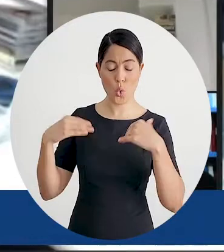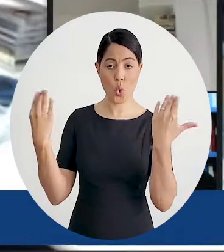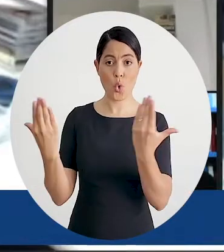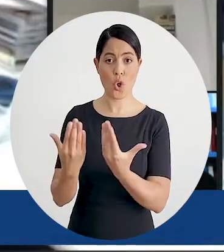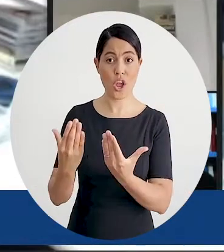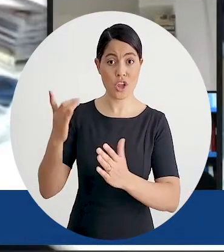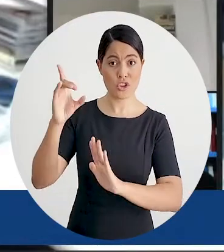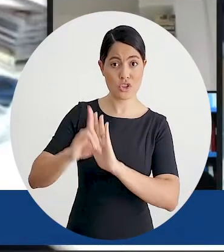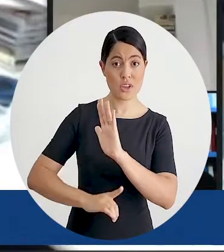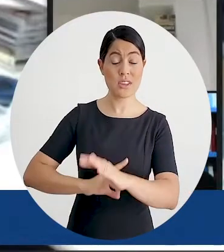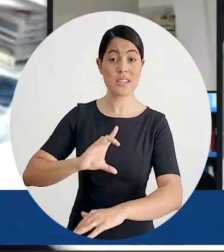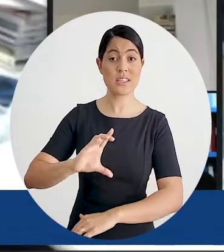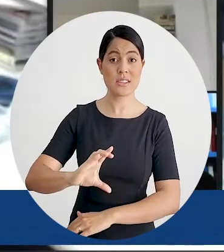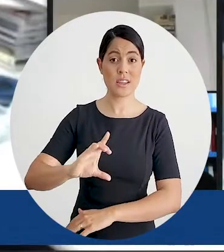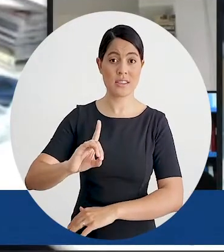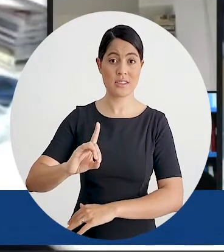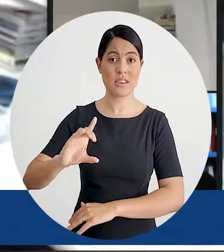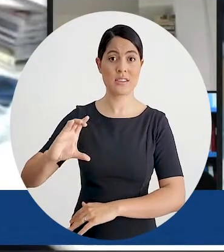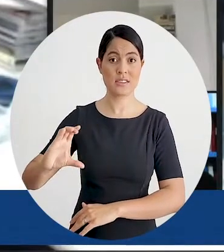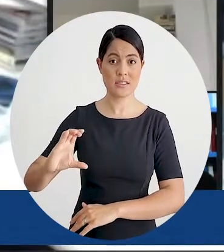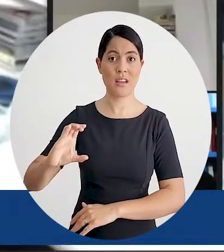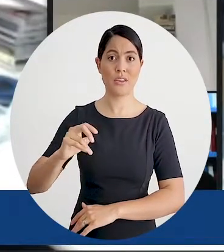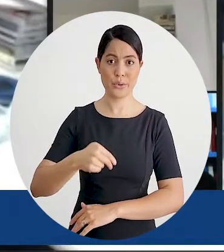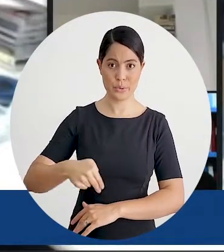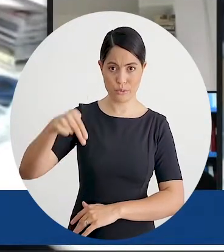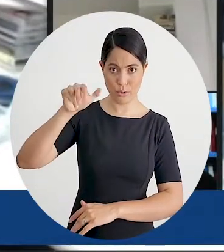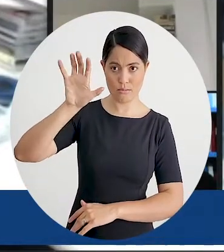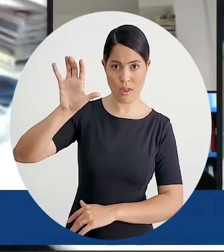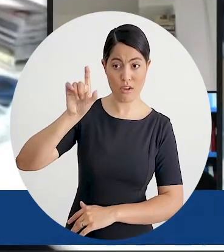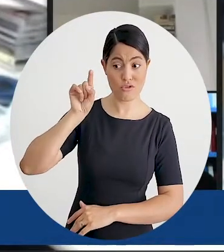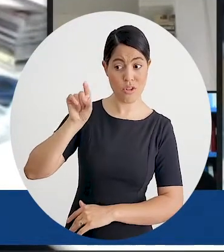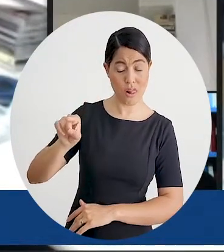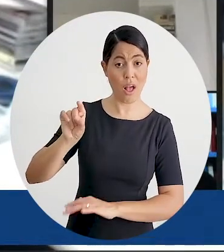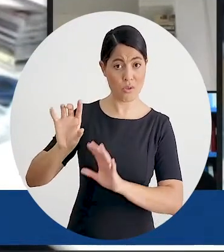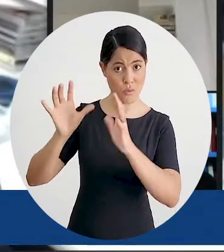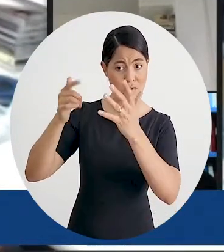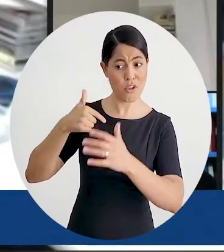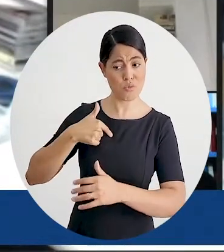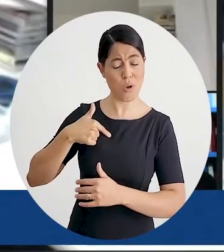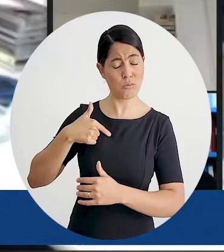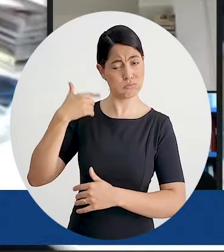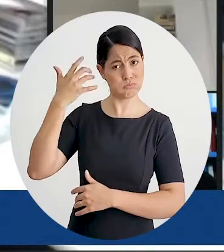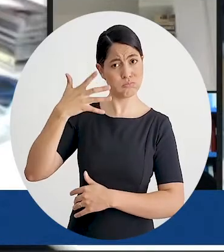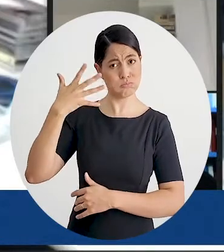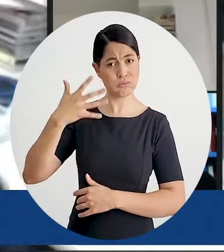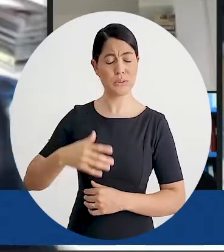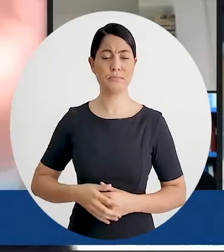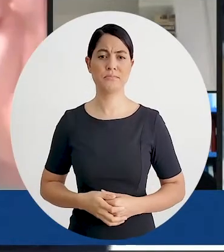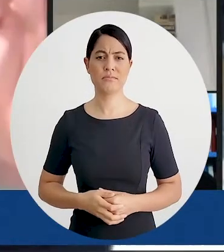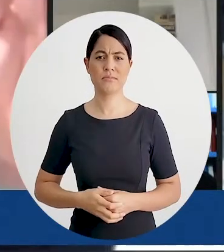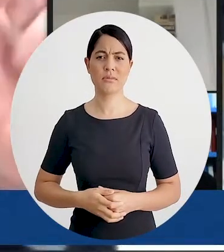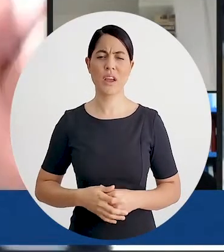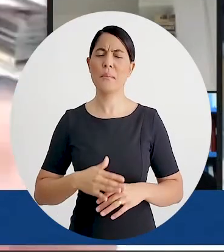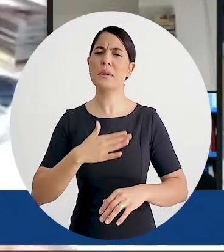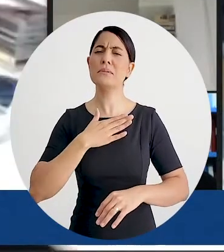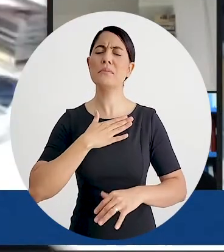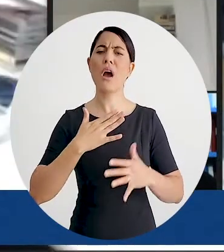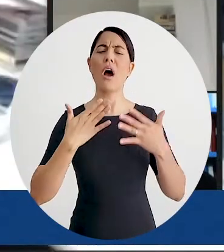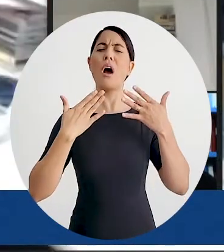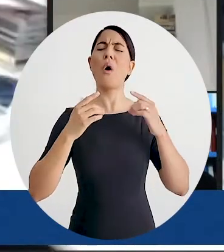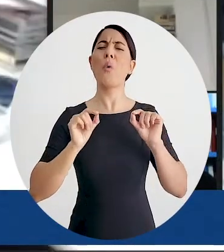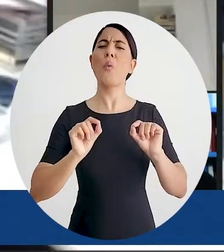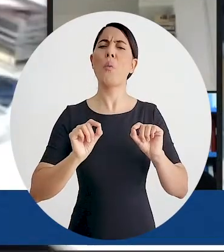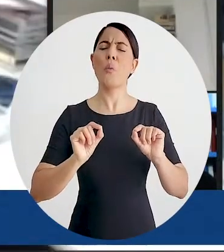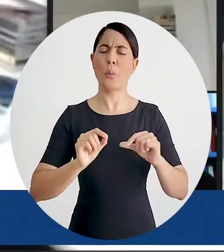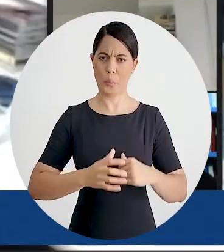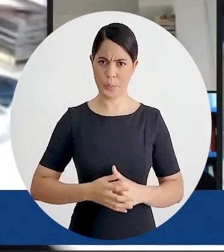do Consumidor do Nordeste. A surpresa para mim, e acho que para a Ada também,